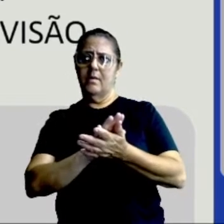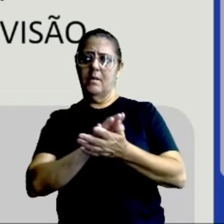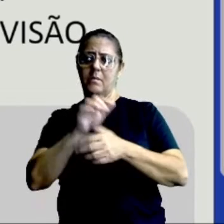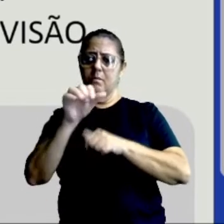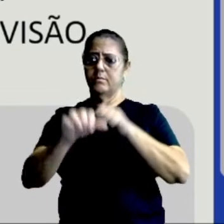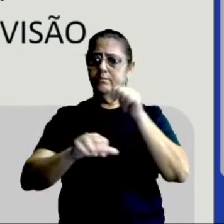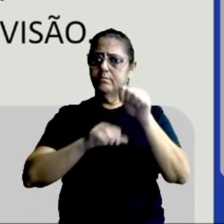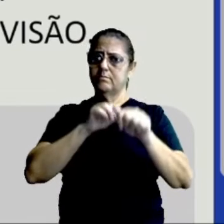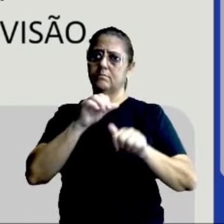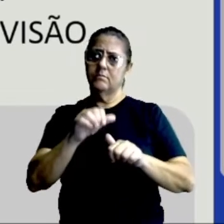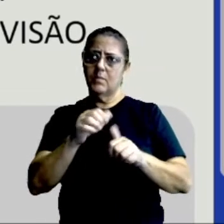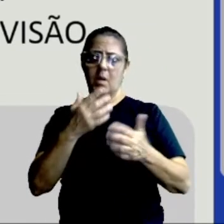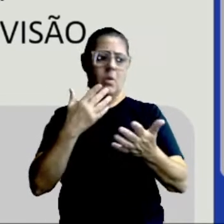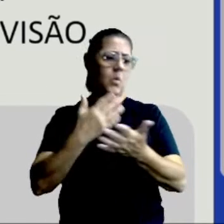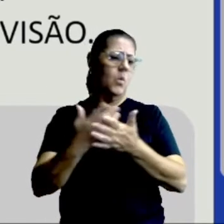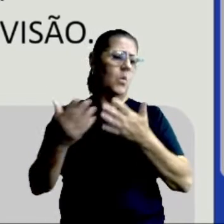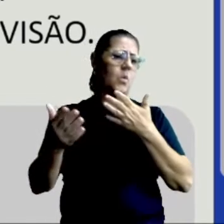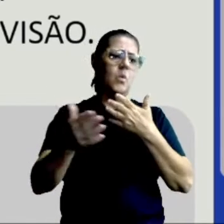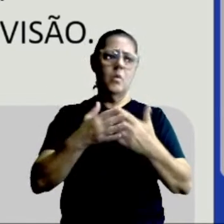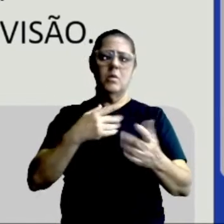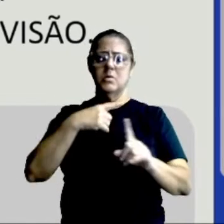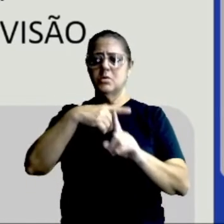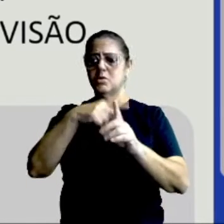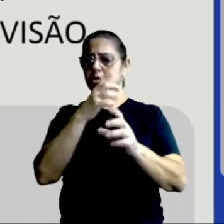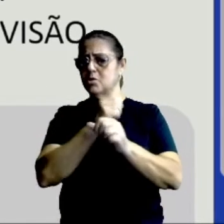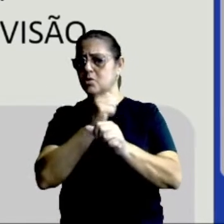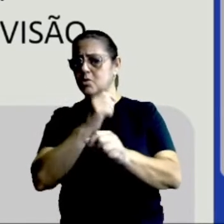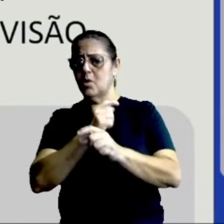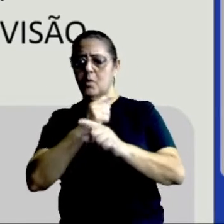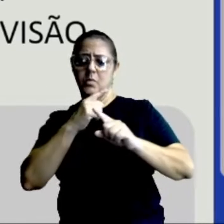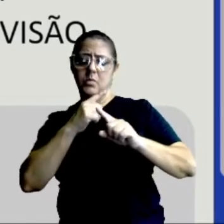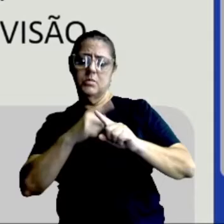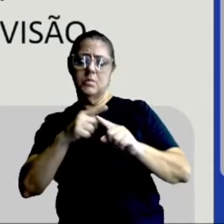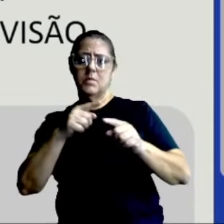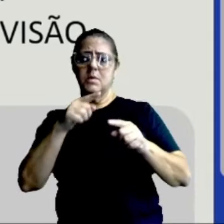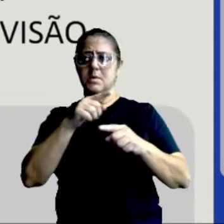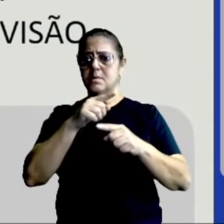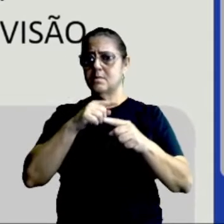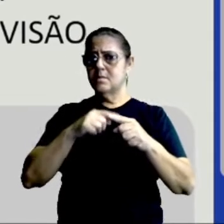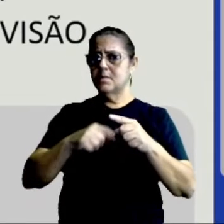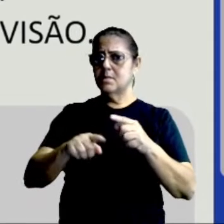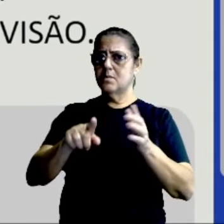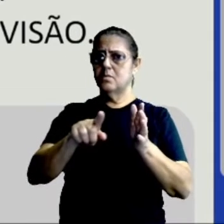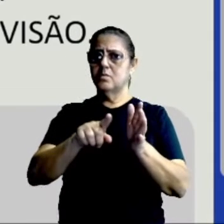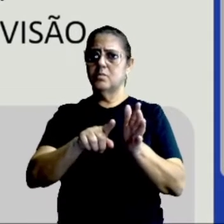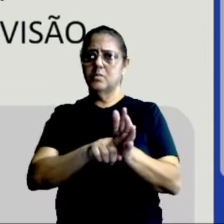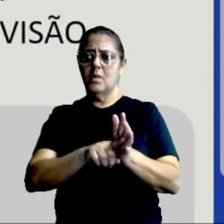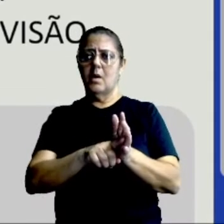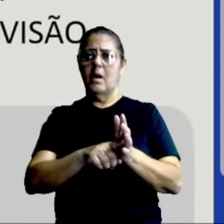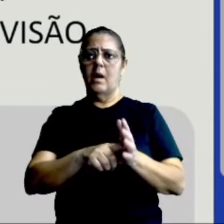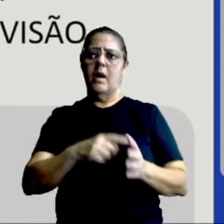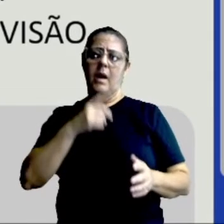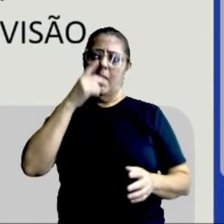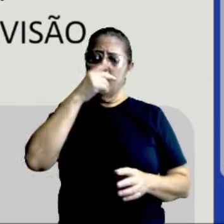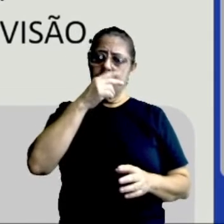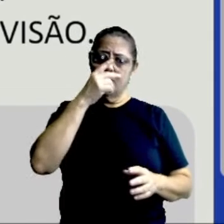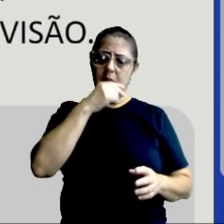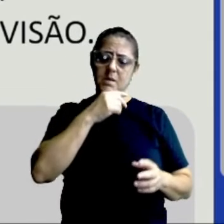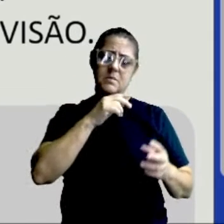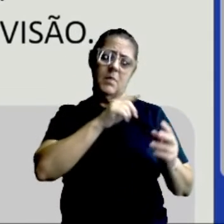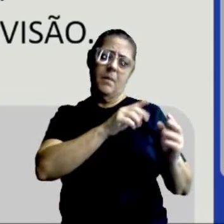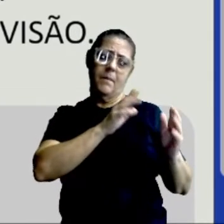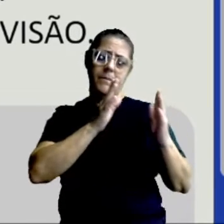a operação válida para qualquer uma, tá? Seja soma, subtração, multiplicação ou divisão. A mesma operação nos dois